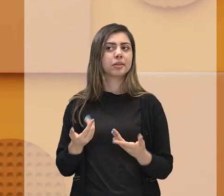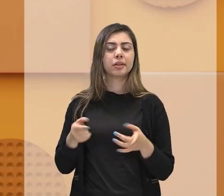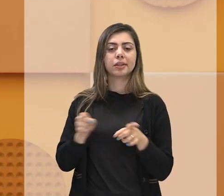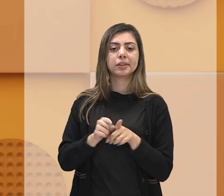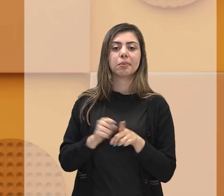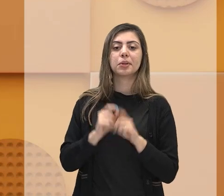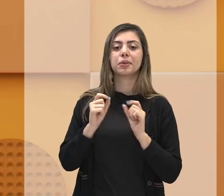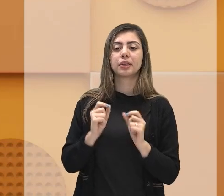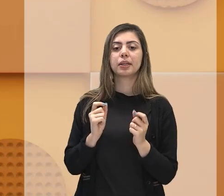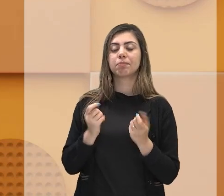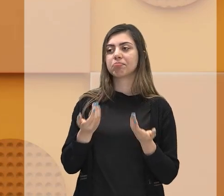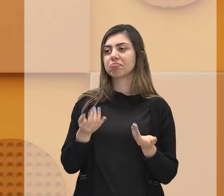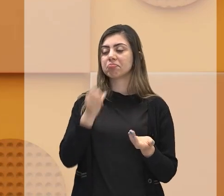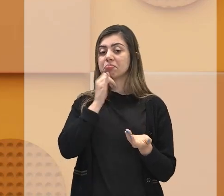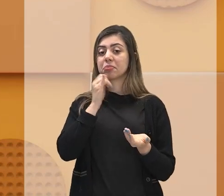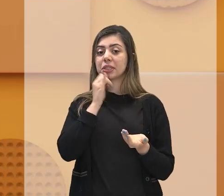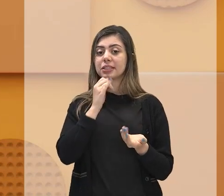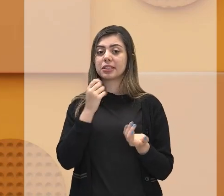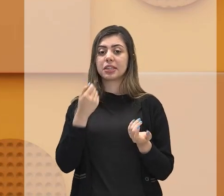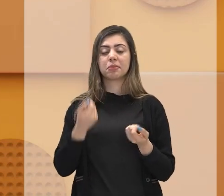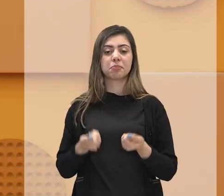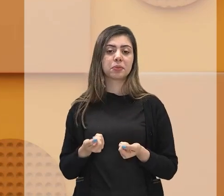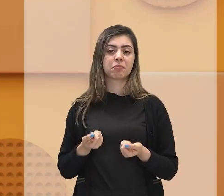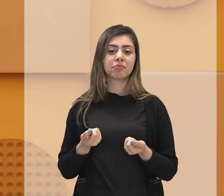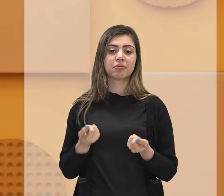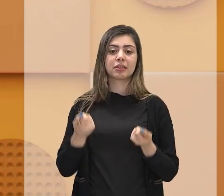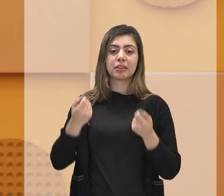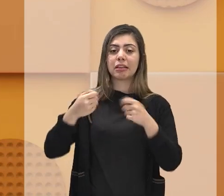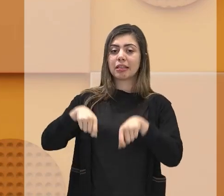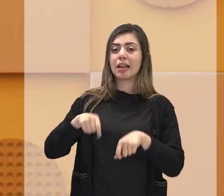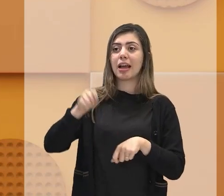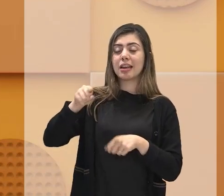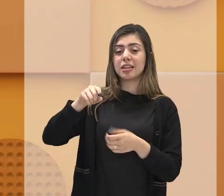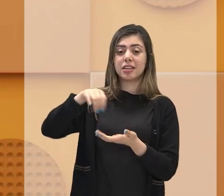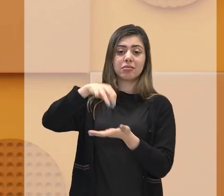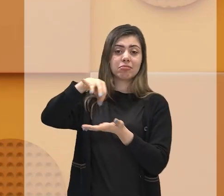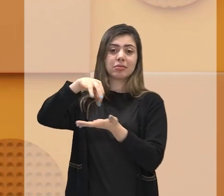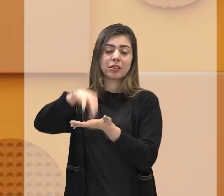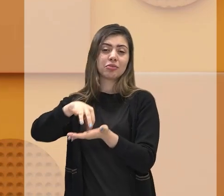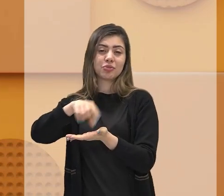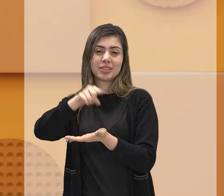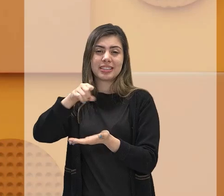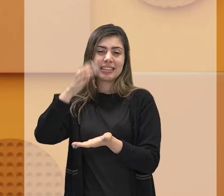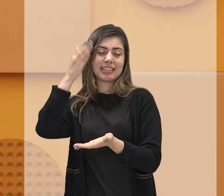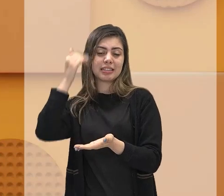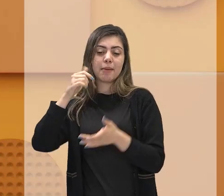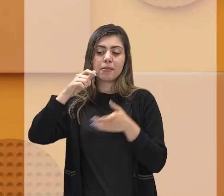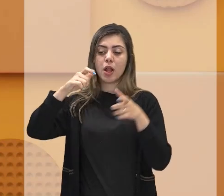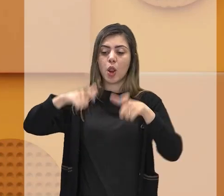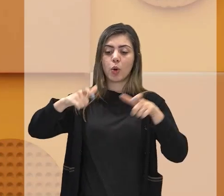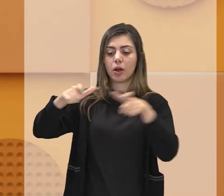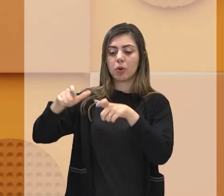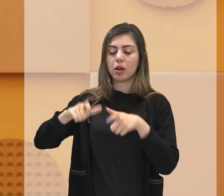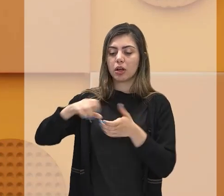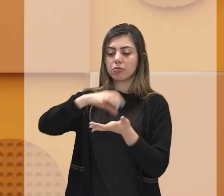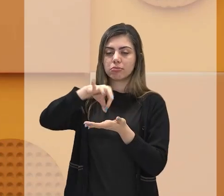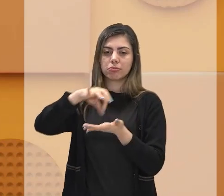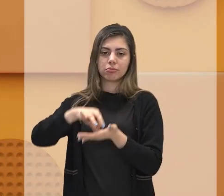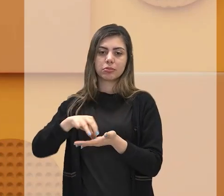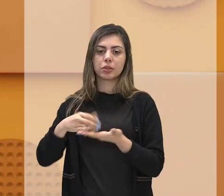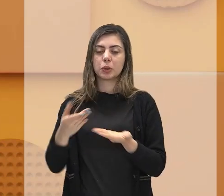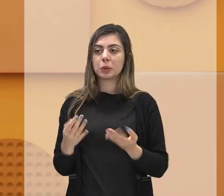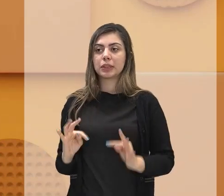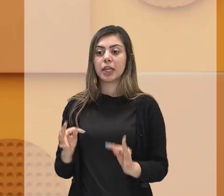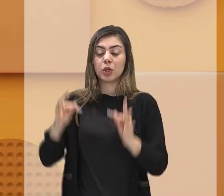uma conexão de repente direto com satélite de GPS para você nunca ficar perdido, com tecnologias inovadoras que você nunca